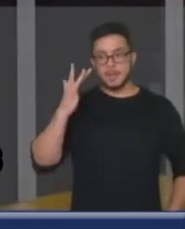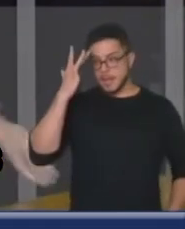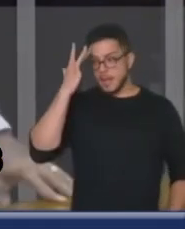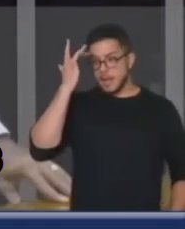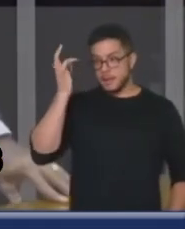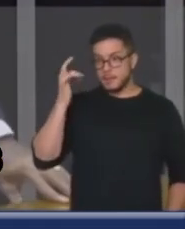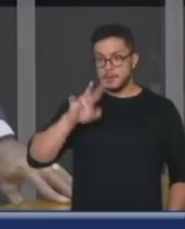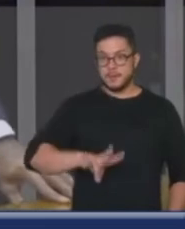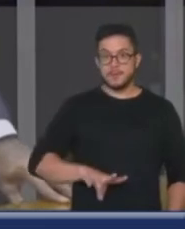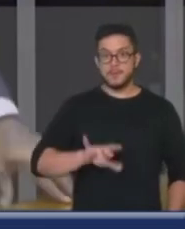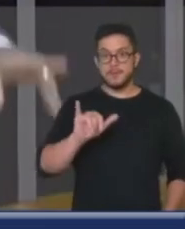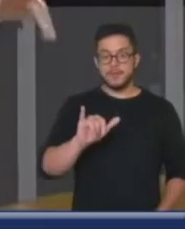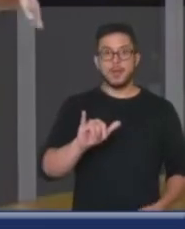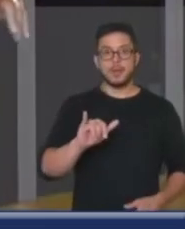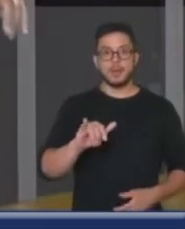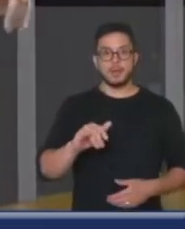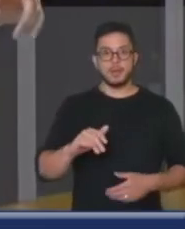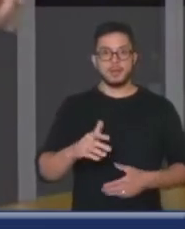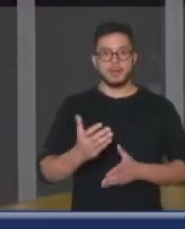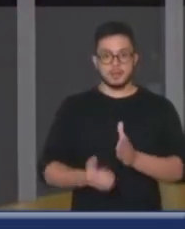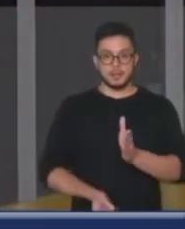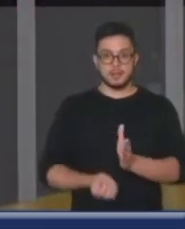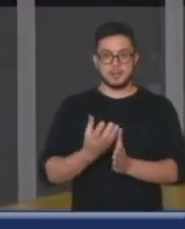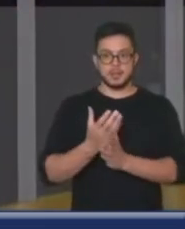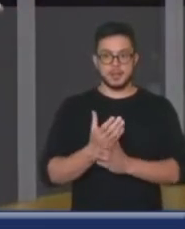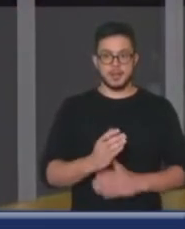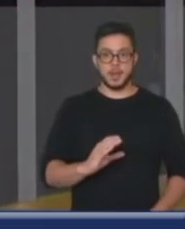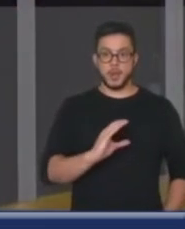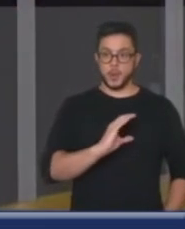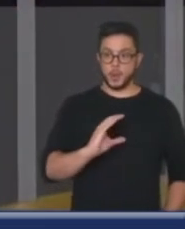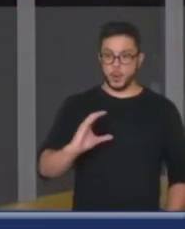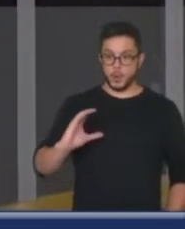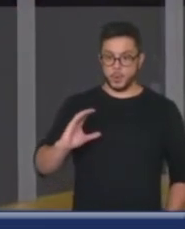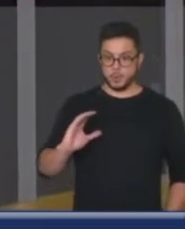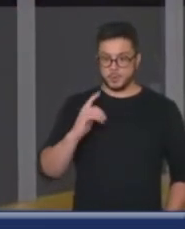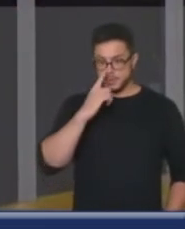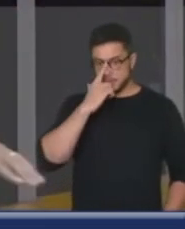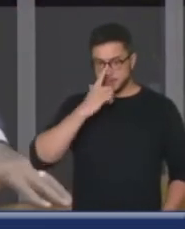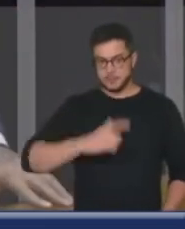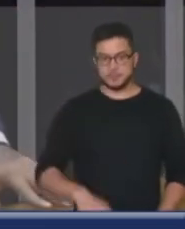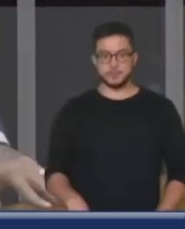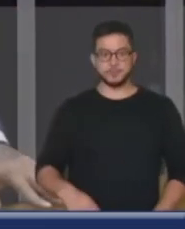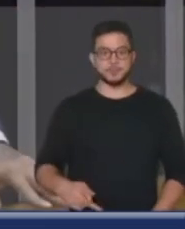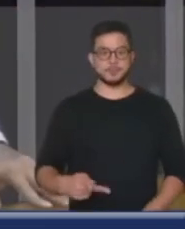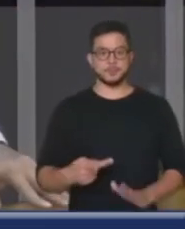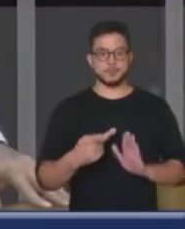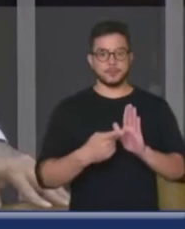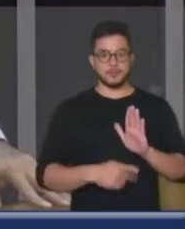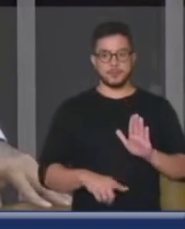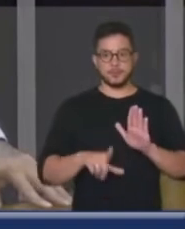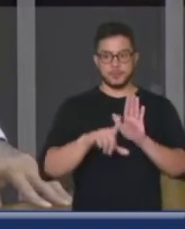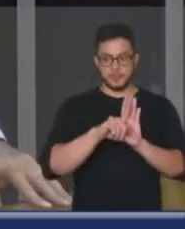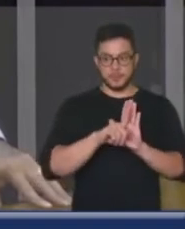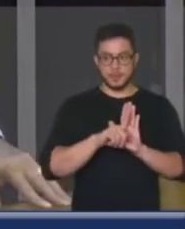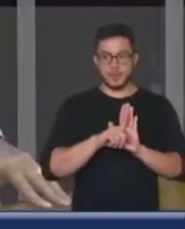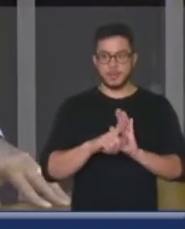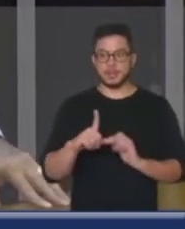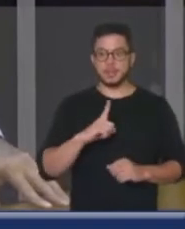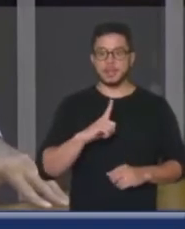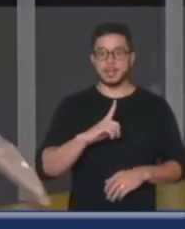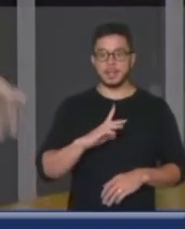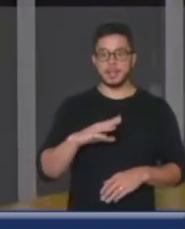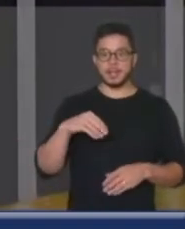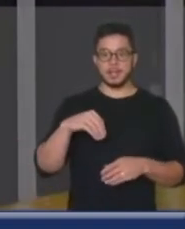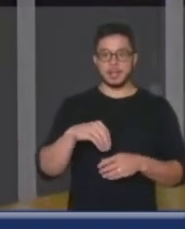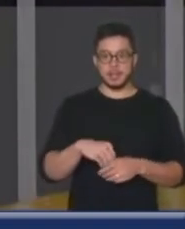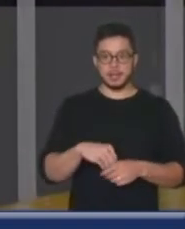serão instaladas as comissões. O PL ficou com a Comissão de Fiscalização Financeira e Controle e a Comissão de Segurança Pública.